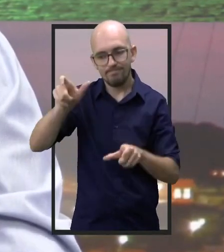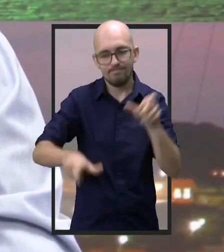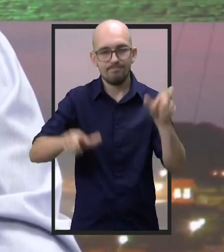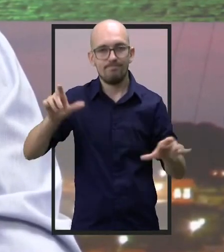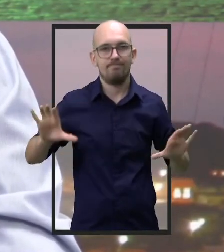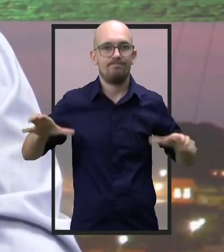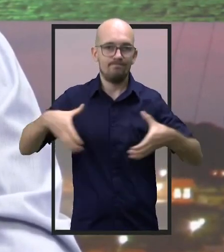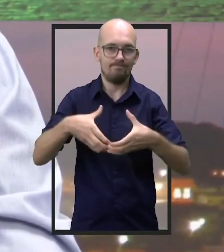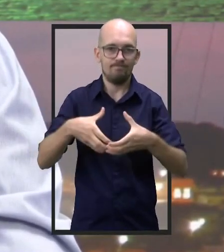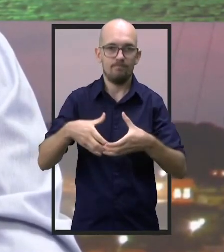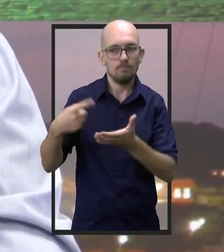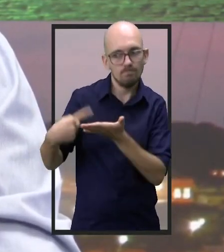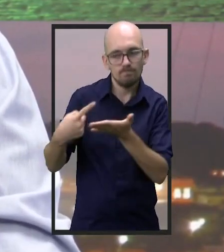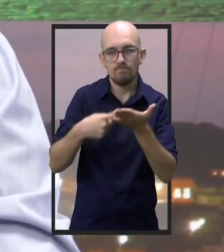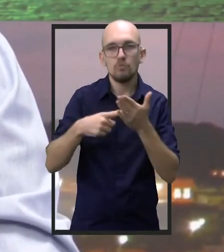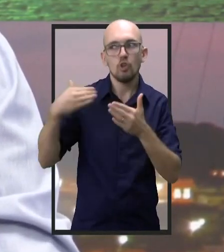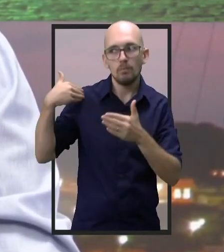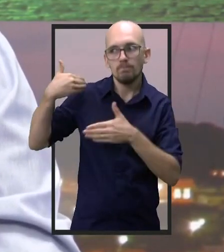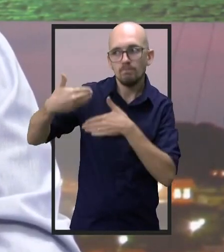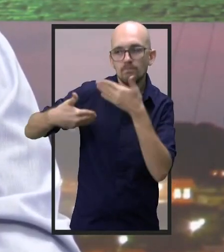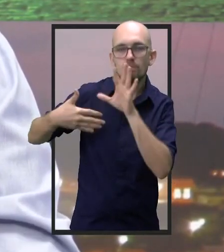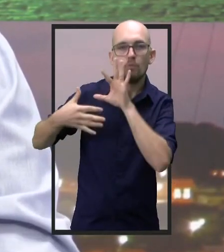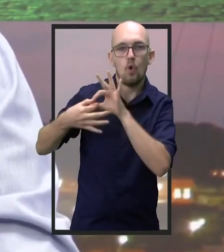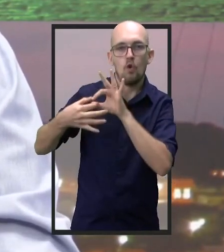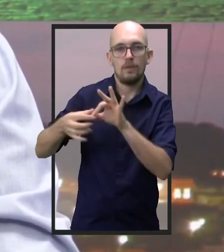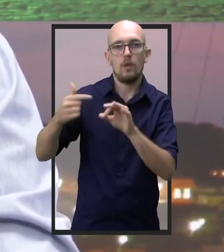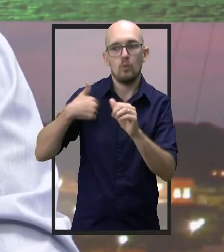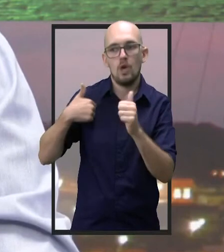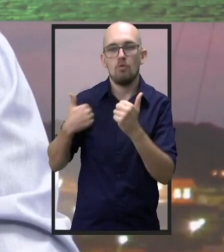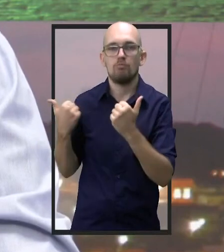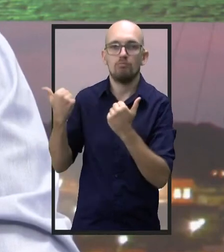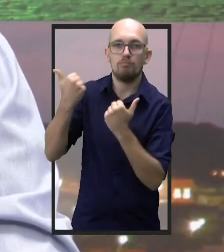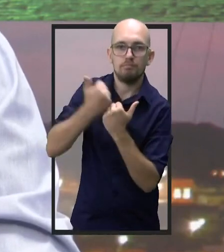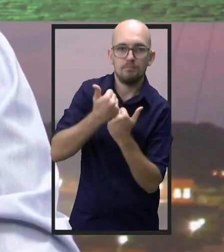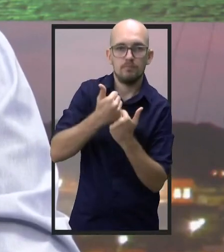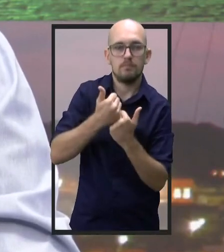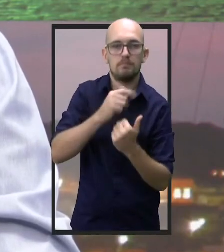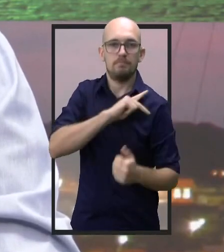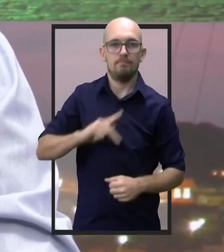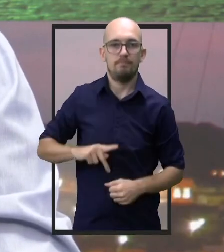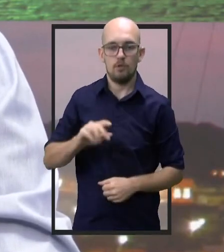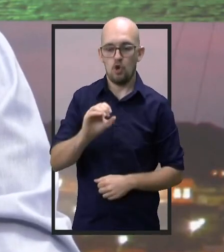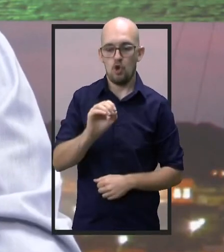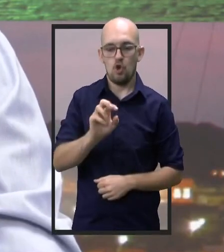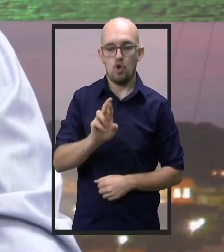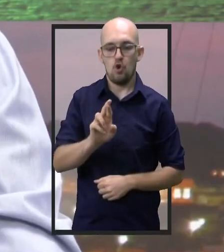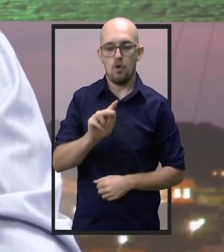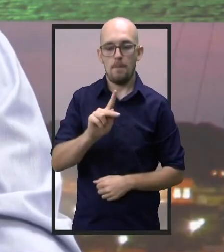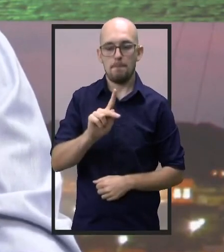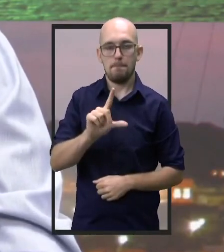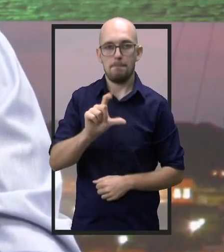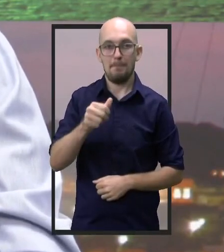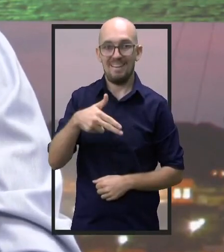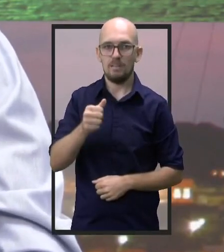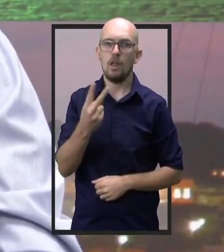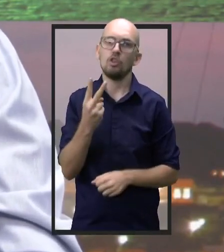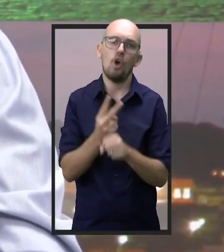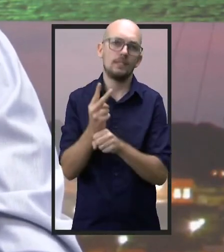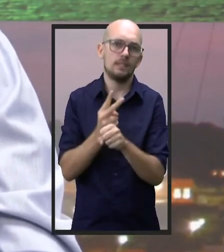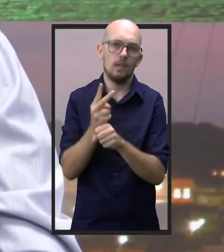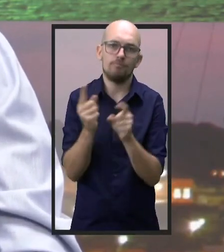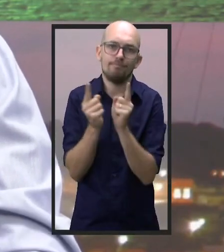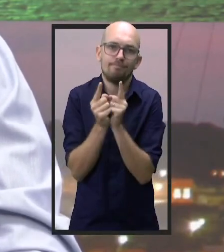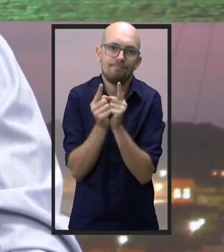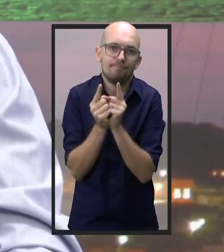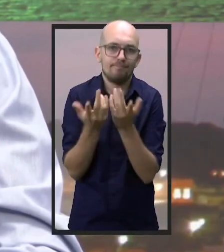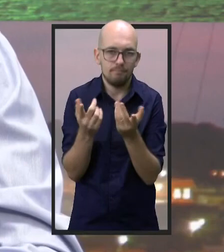Peguei de alguma maneira alguma coisa já construída, né? Estou na Orplana há só 2 anos. E a conectividade desse time